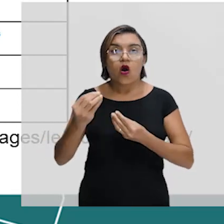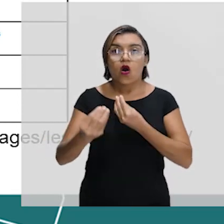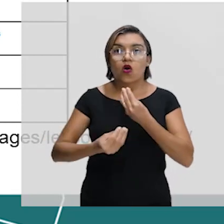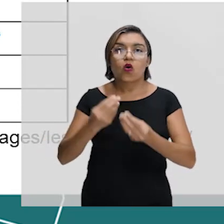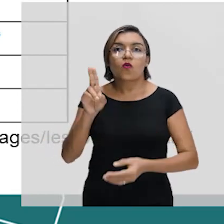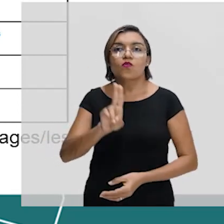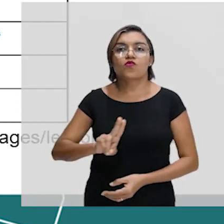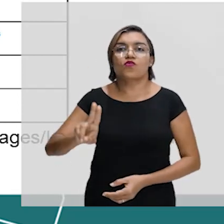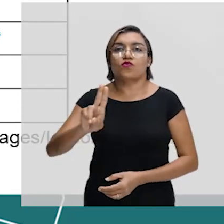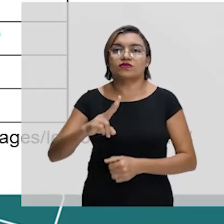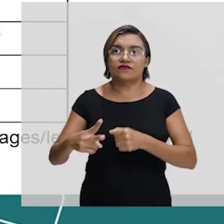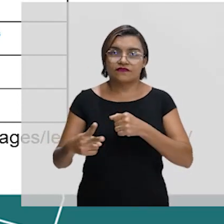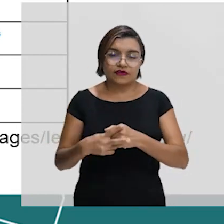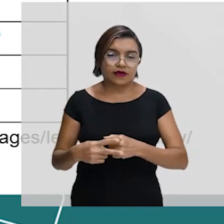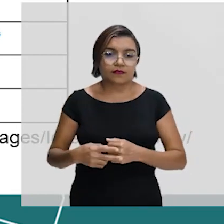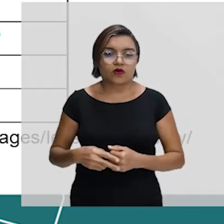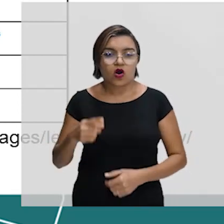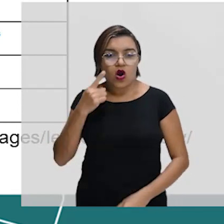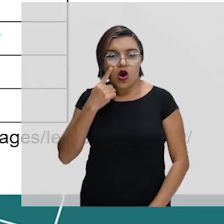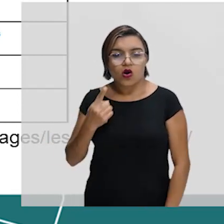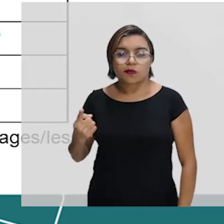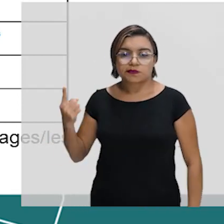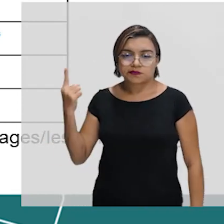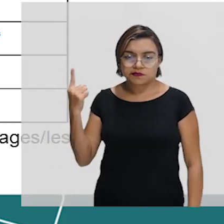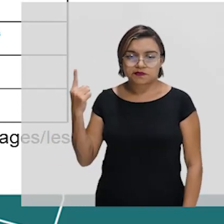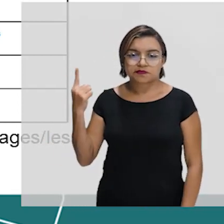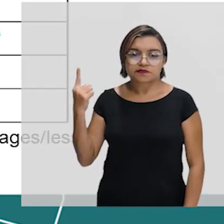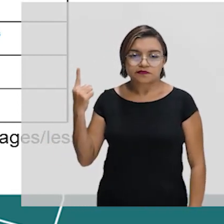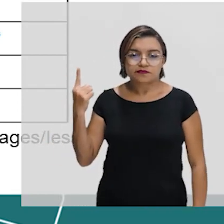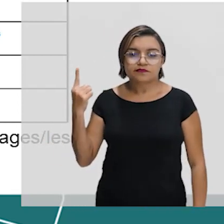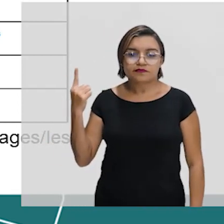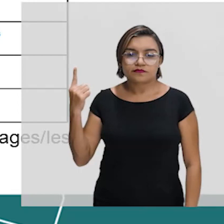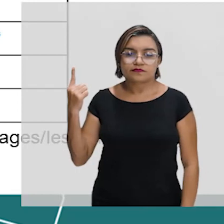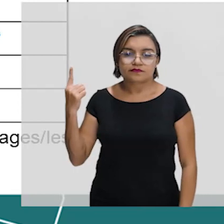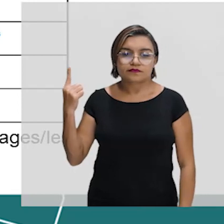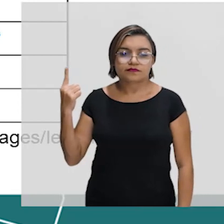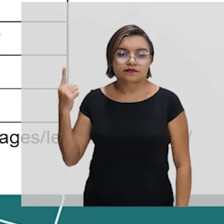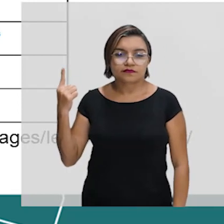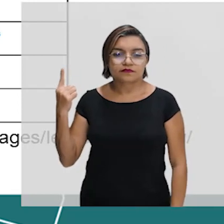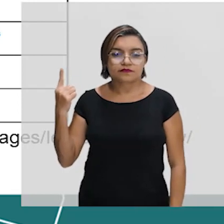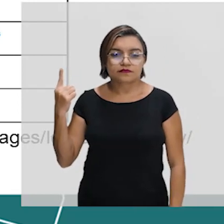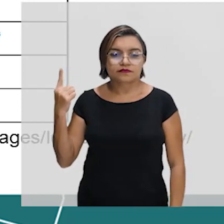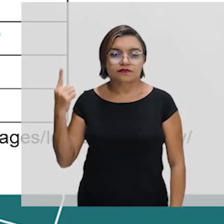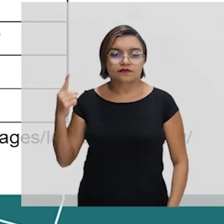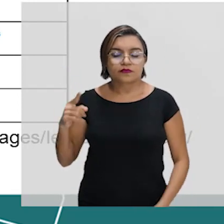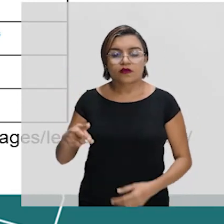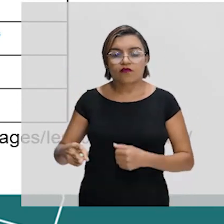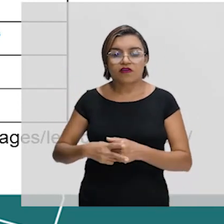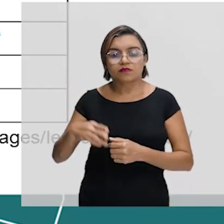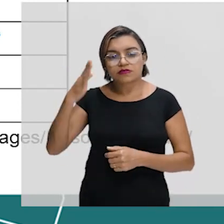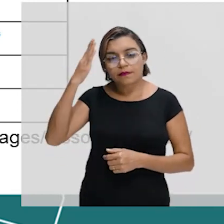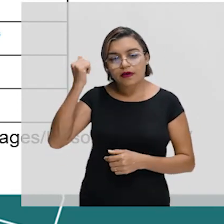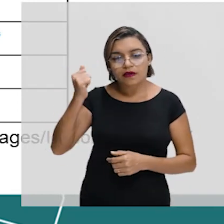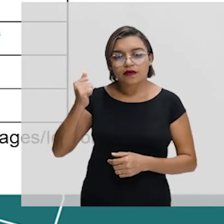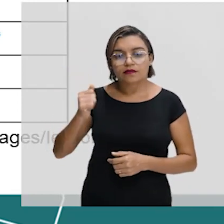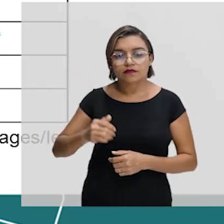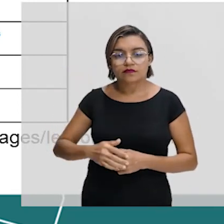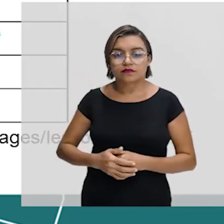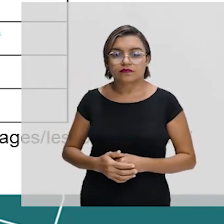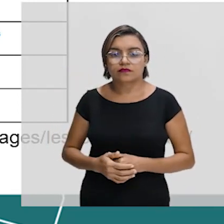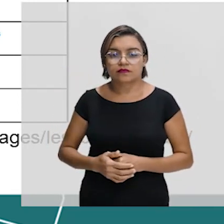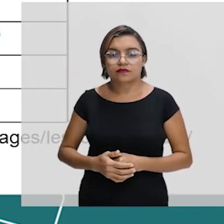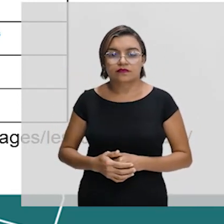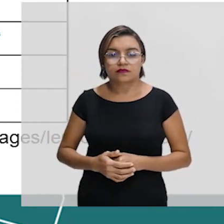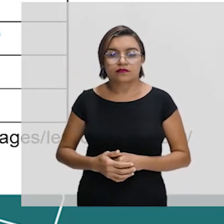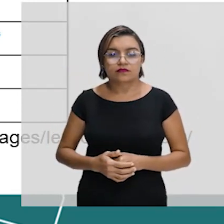esses verbos, tá certo? Então, dioaia, diosepa, que é o verbo saber, vaia. Aias,